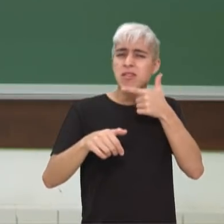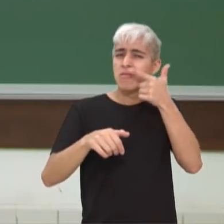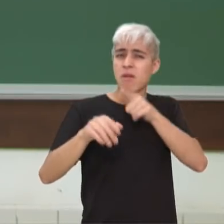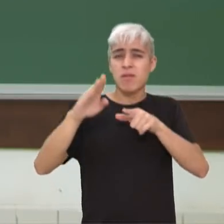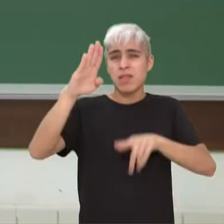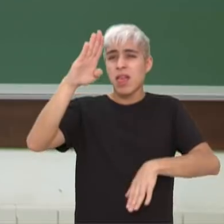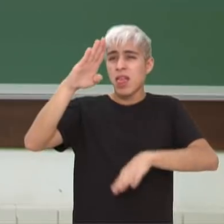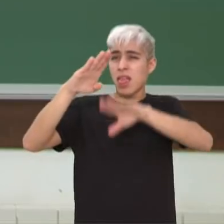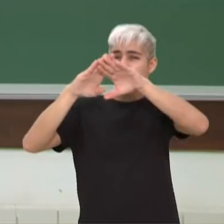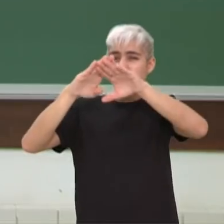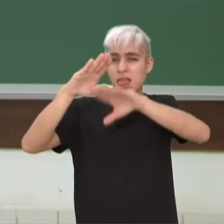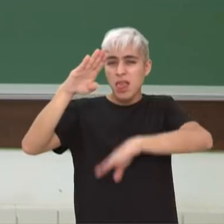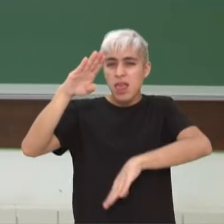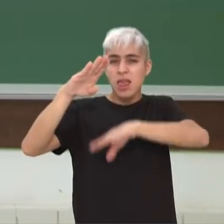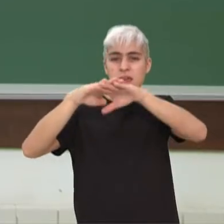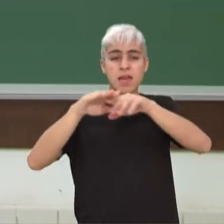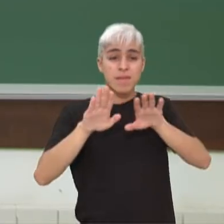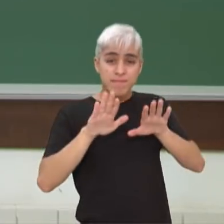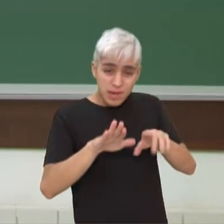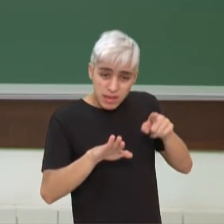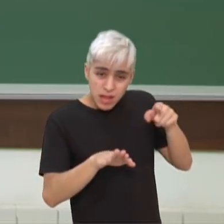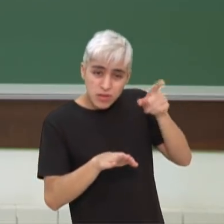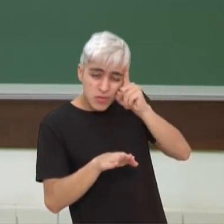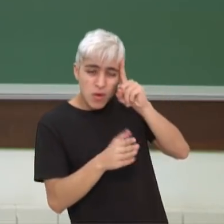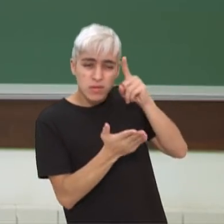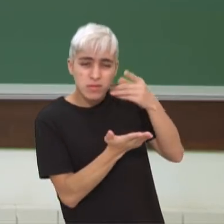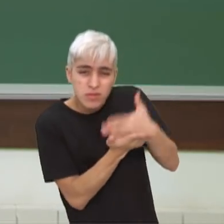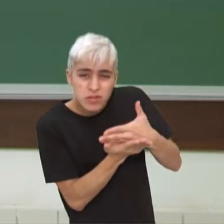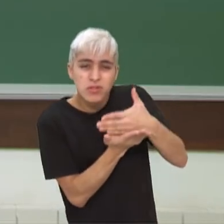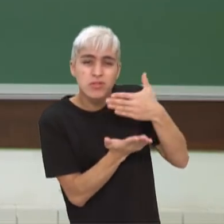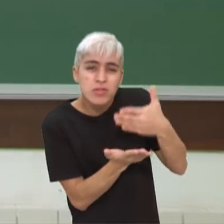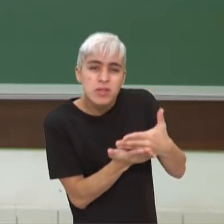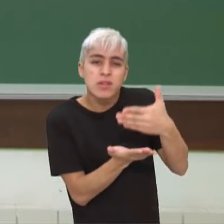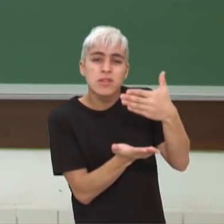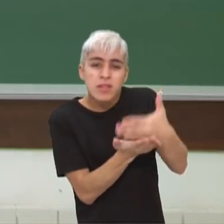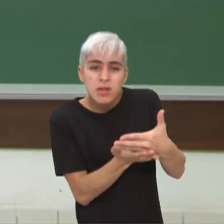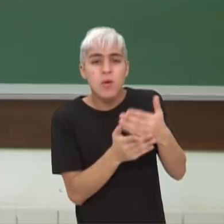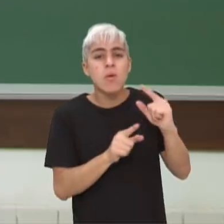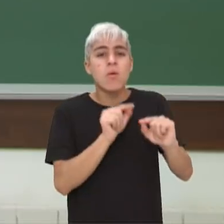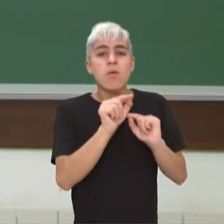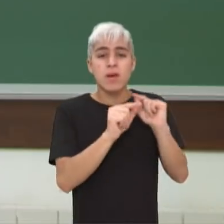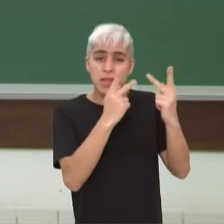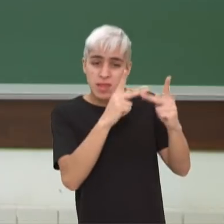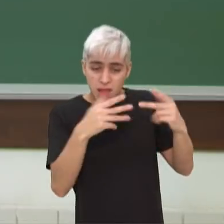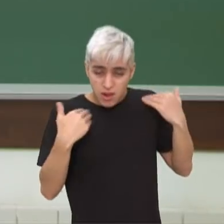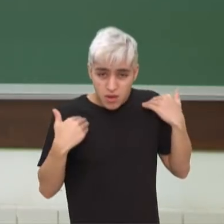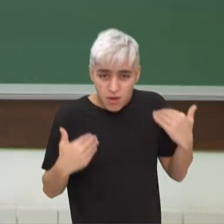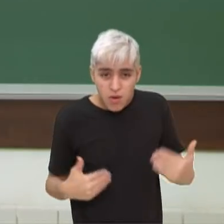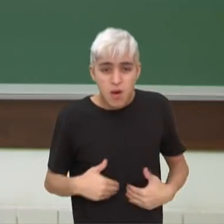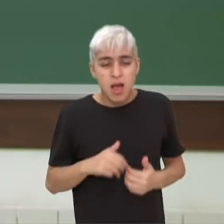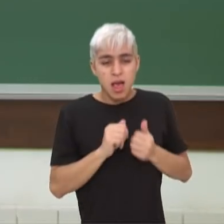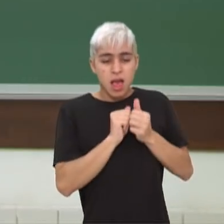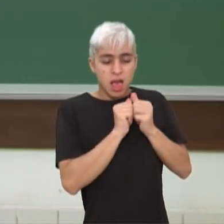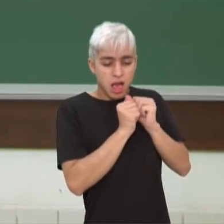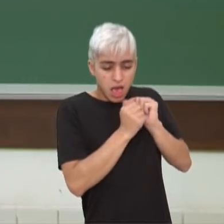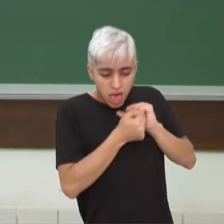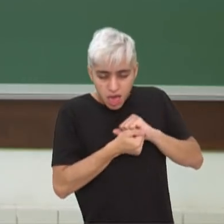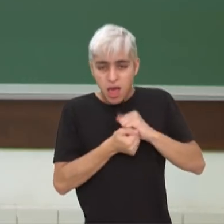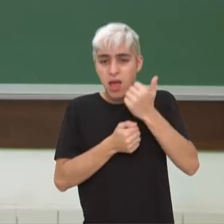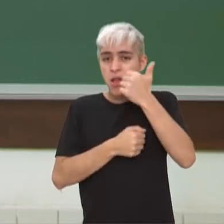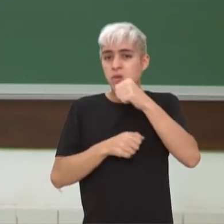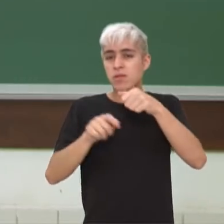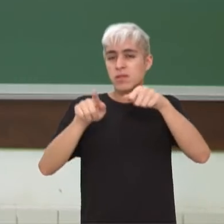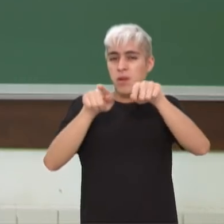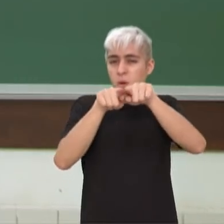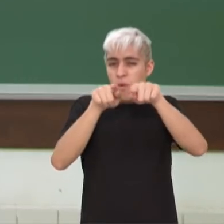vai mantendo ali toda uma rotina de treino e também dedicação, com o tempo o corpo dele vai se adaptando e, consequentemente, ele